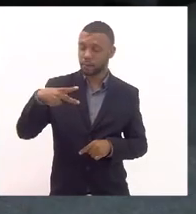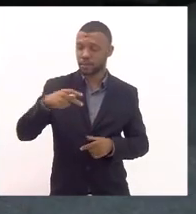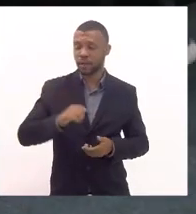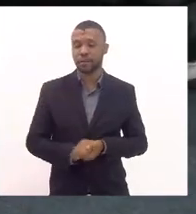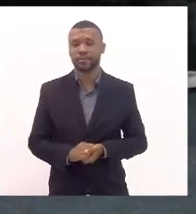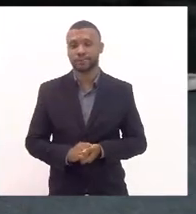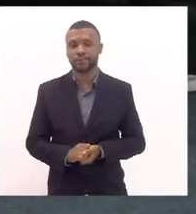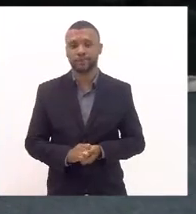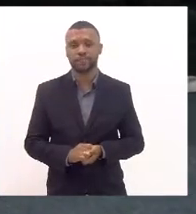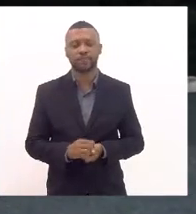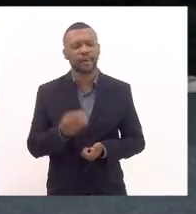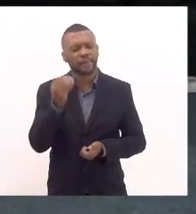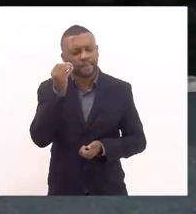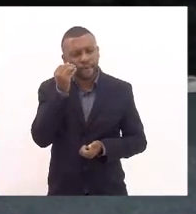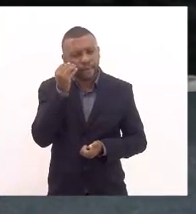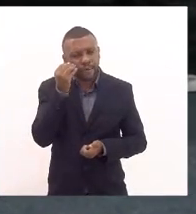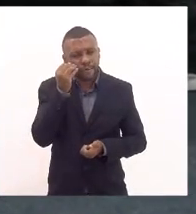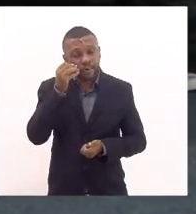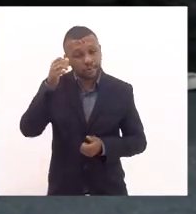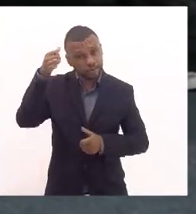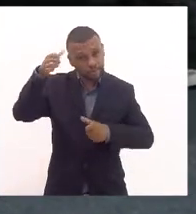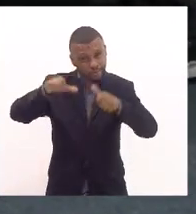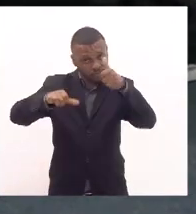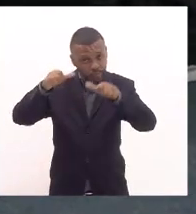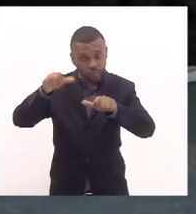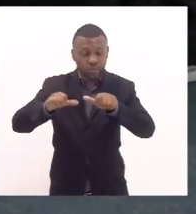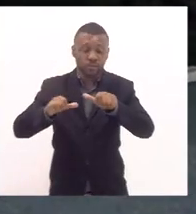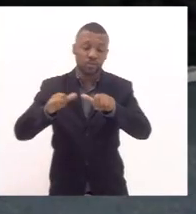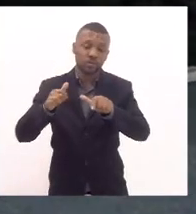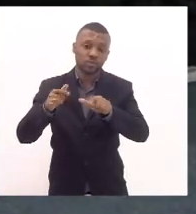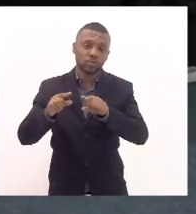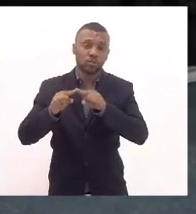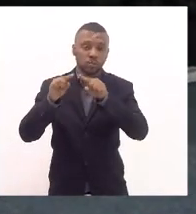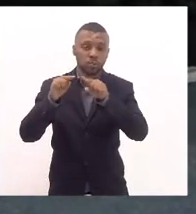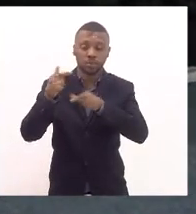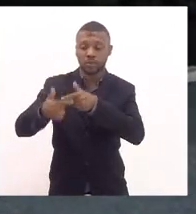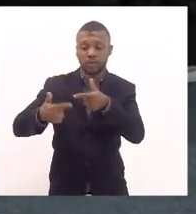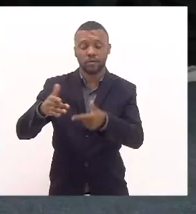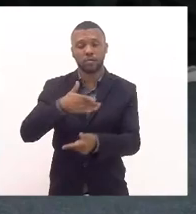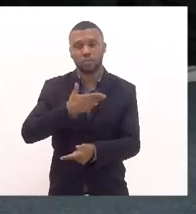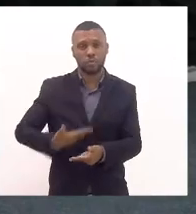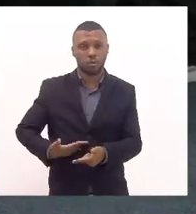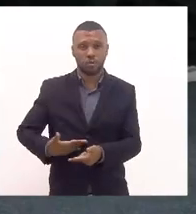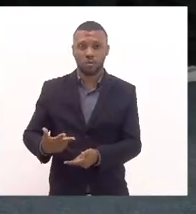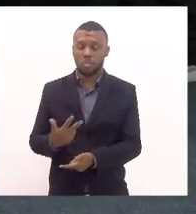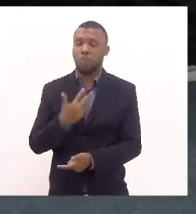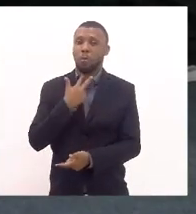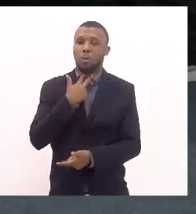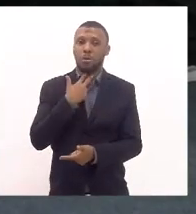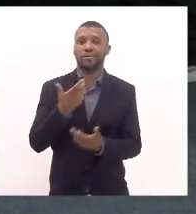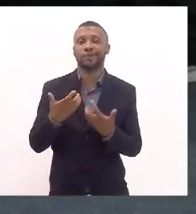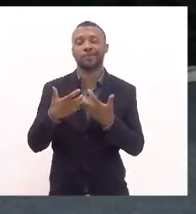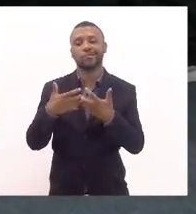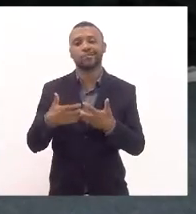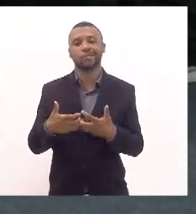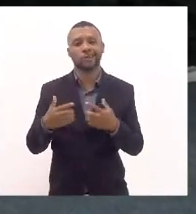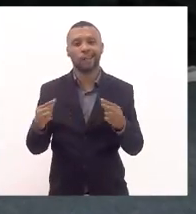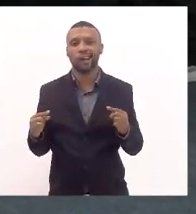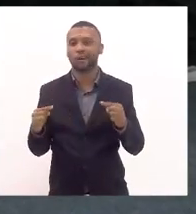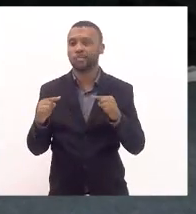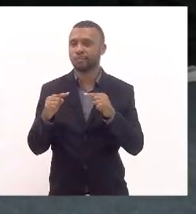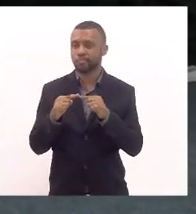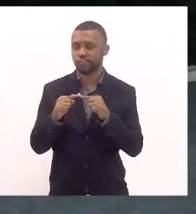verifico que o serviço público e não pode funcionar a contento